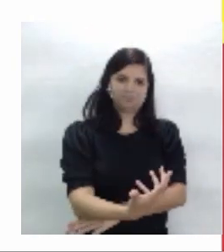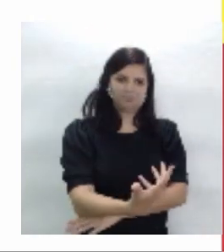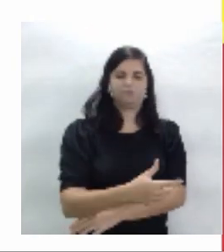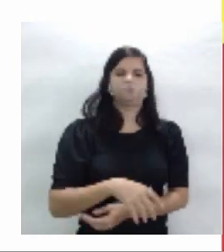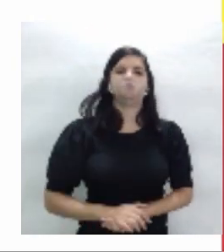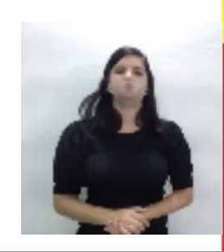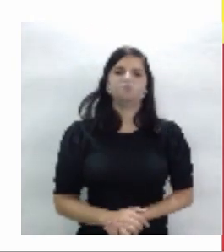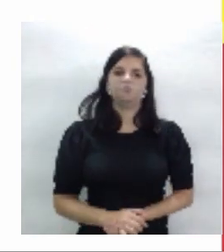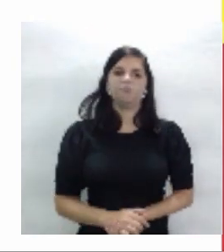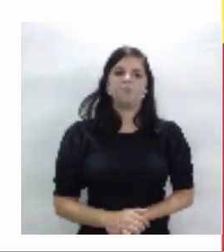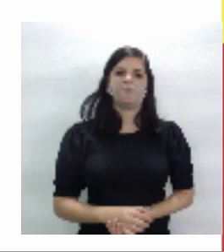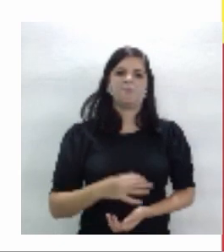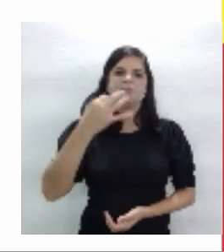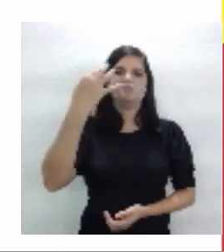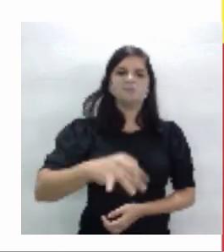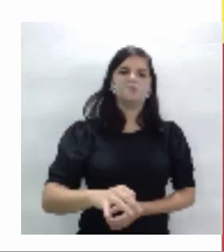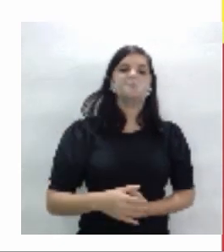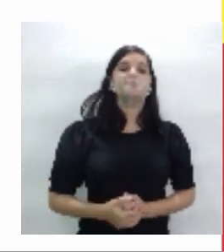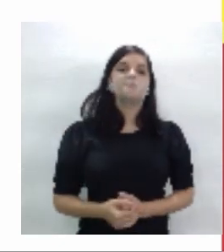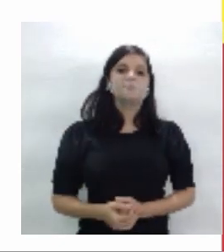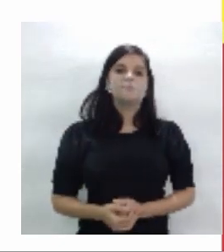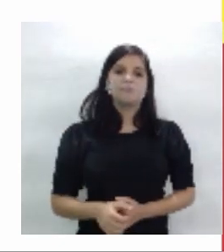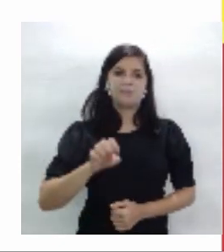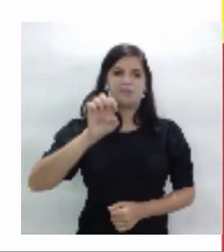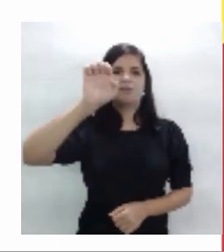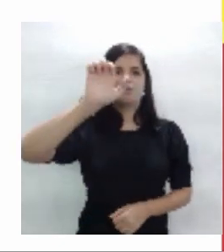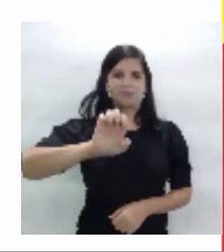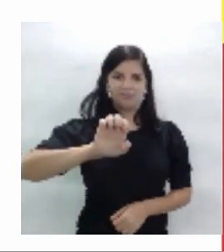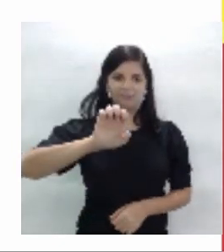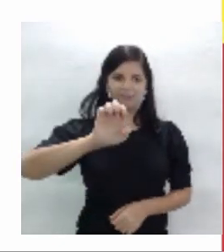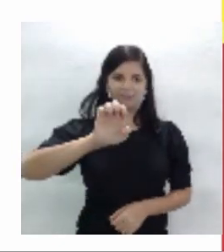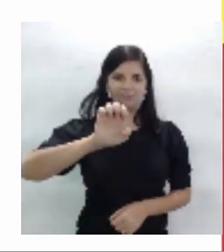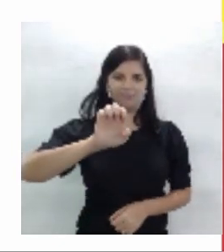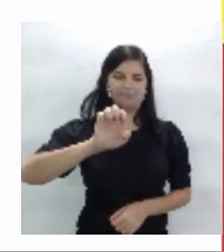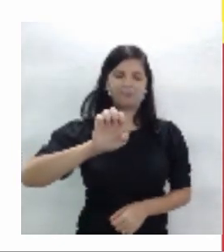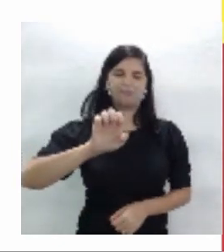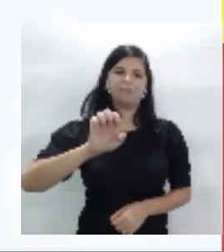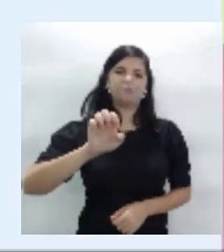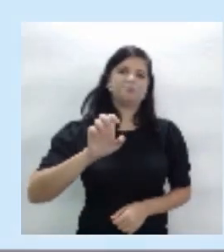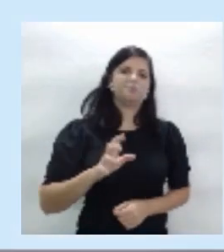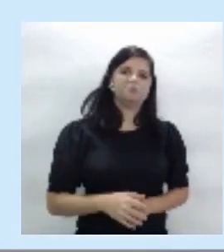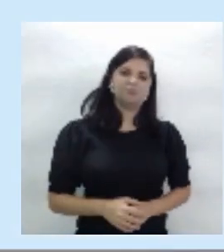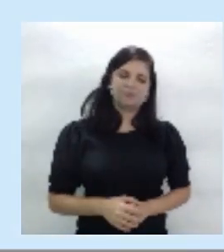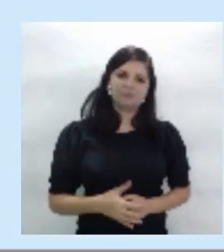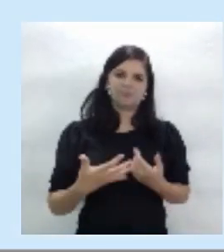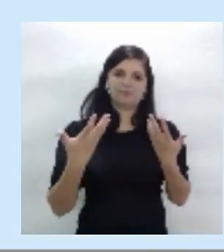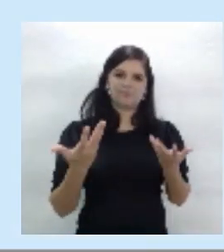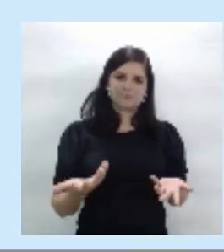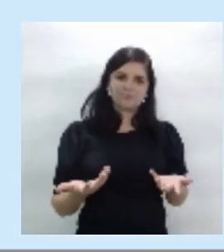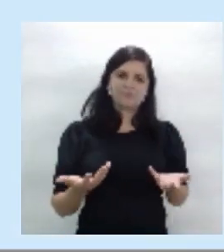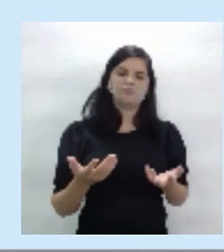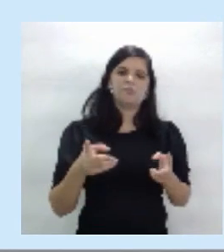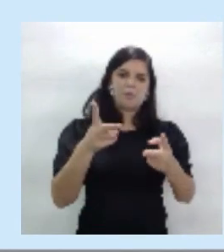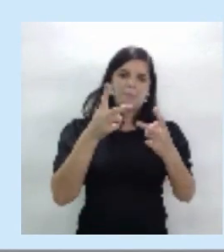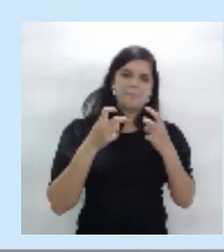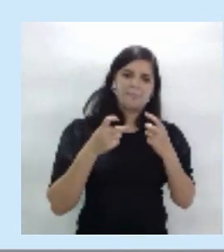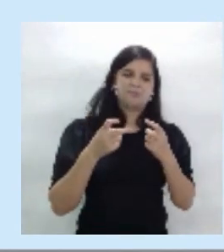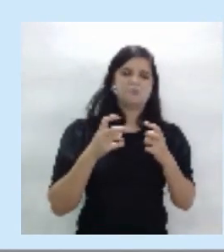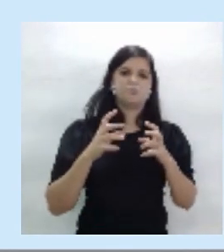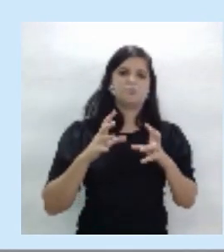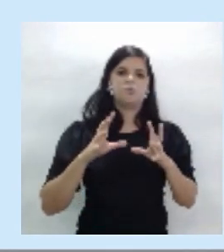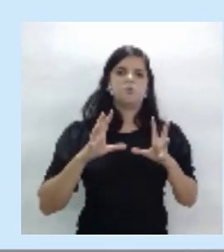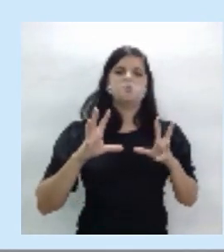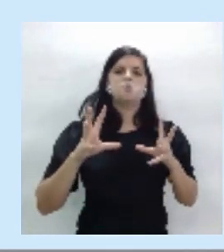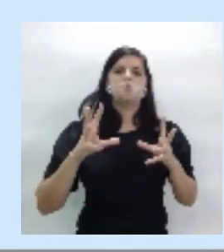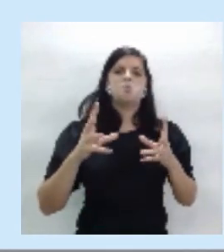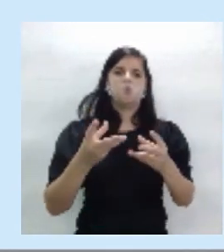A alternativa correta é a alternativa E, tá, gente? Olha para mim, por favor. Gente, a gente vai observar que todos